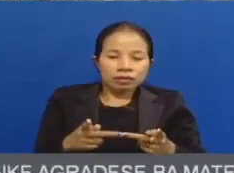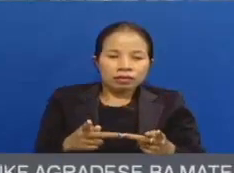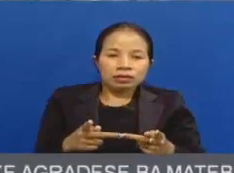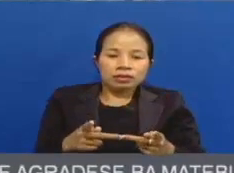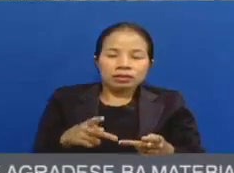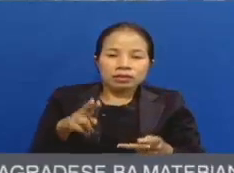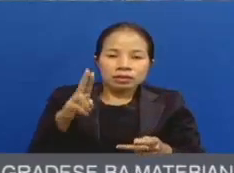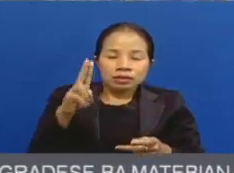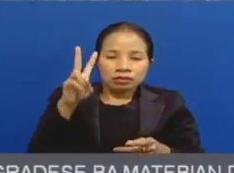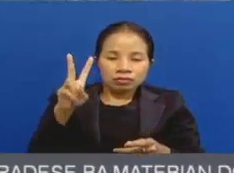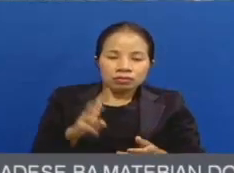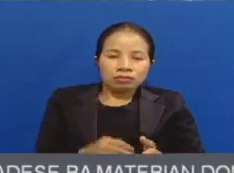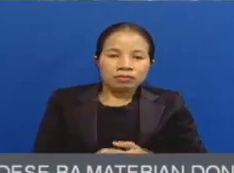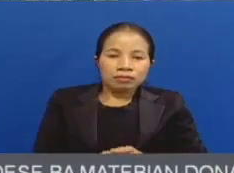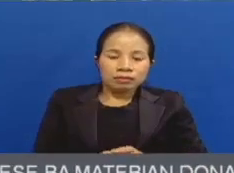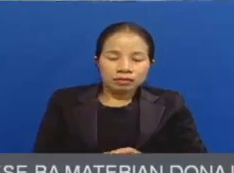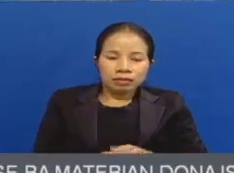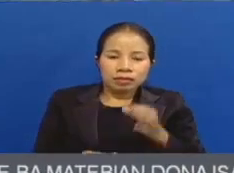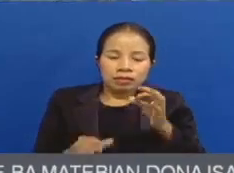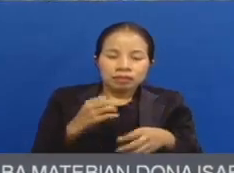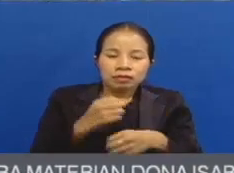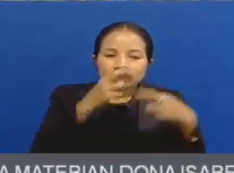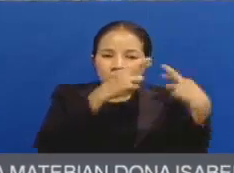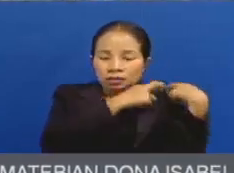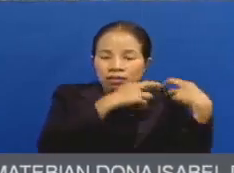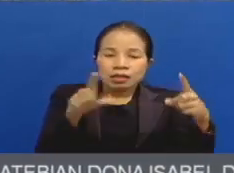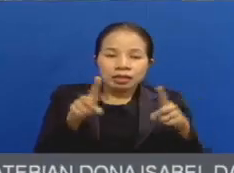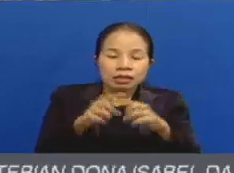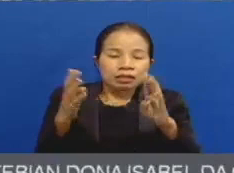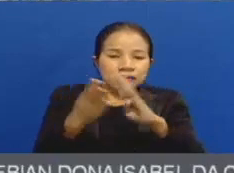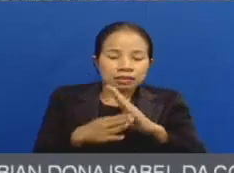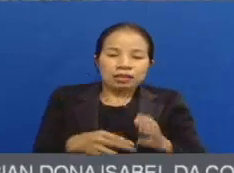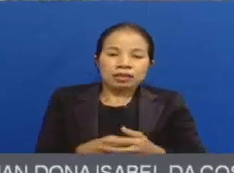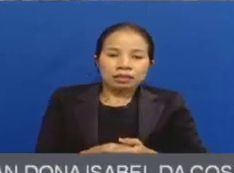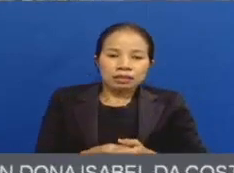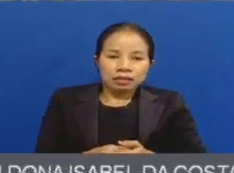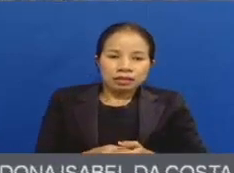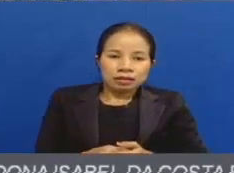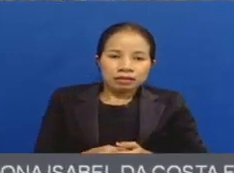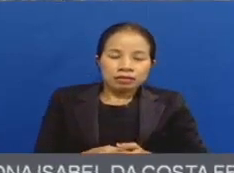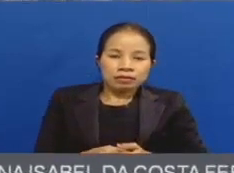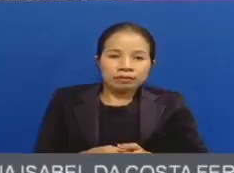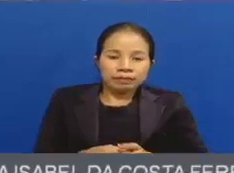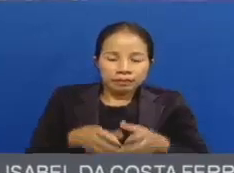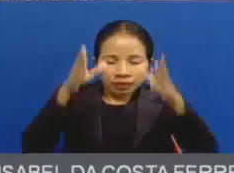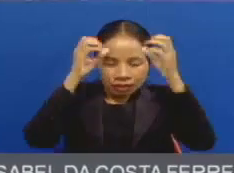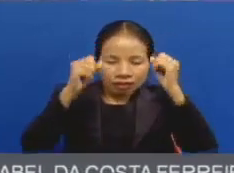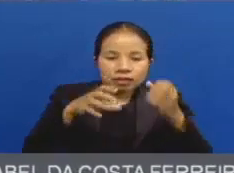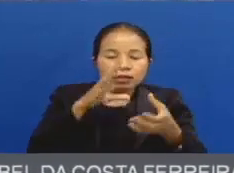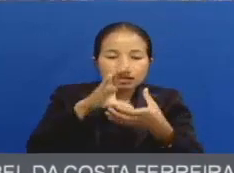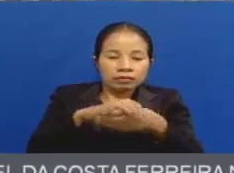Perua. No Nemos Assumignar Principal, sai primeira dama Timor-Leste, durante mandato